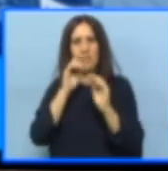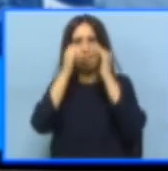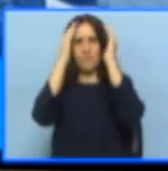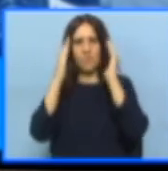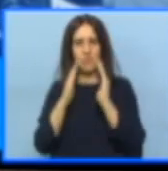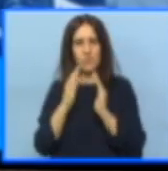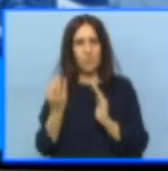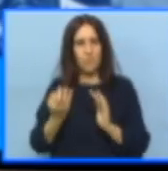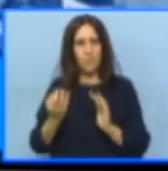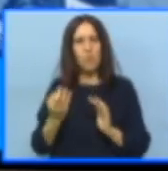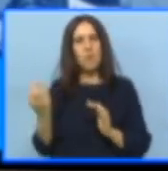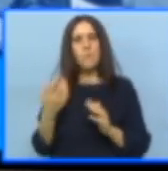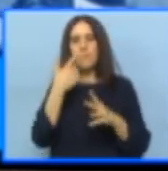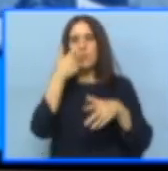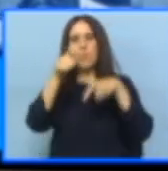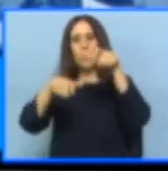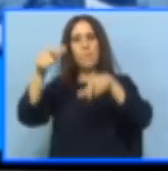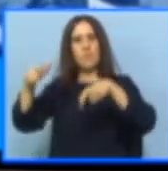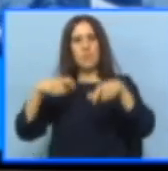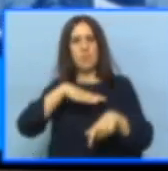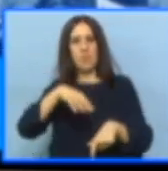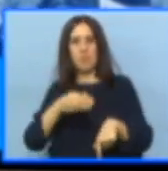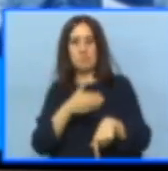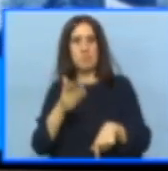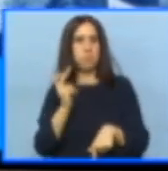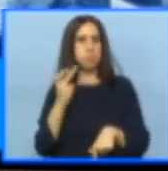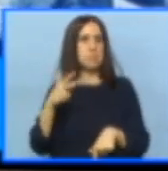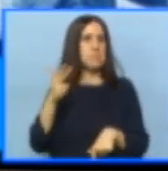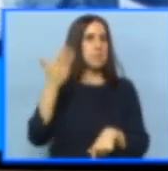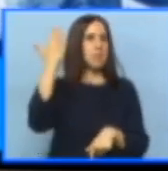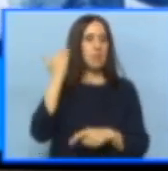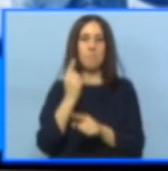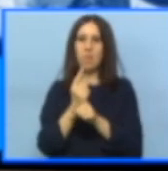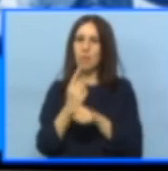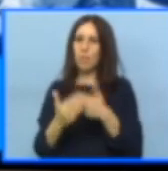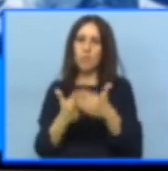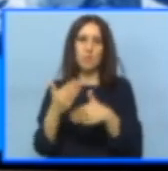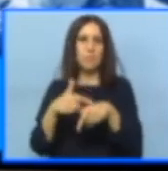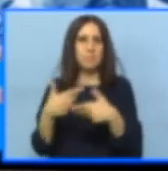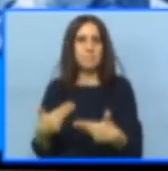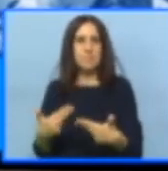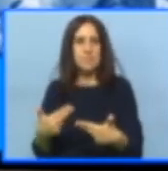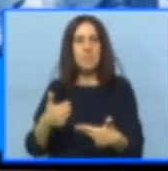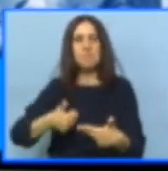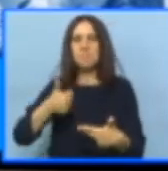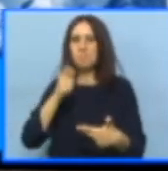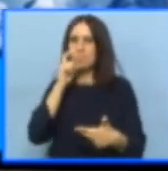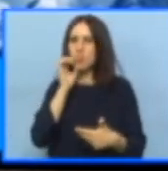que foi para a humanidade naquele contexto de há 100 anos, mas continua ainda claramente para o presente e